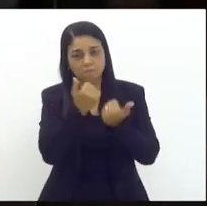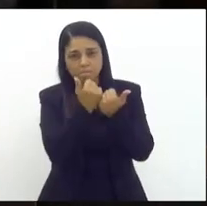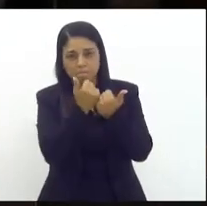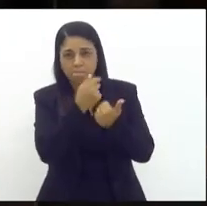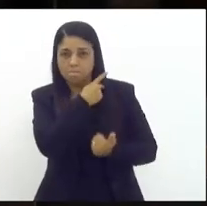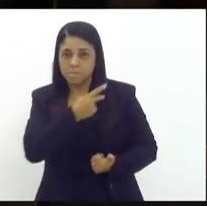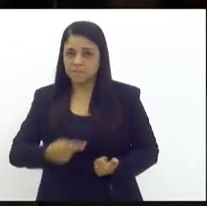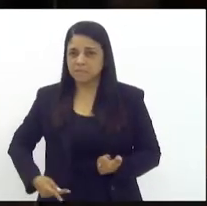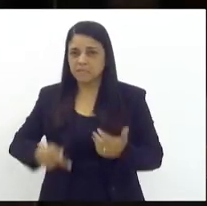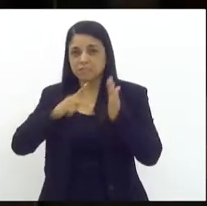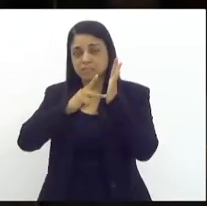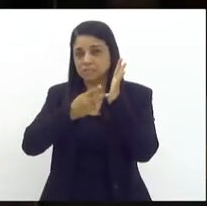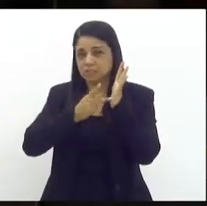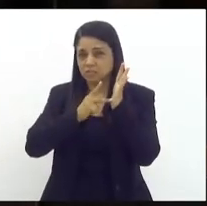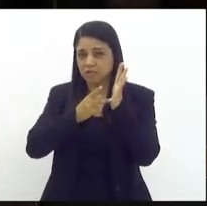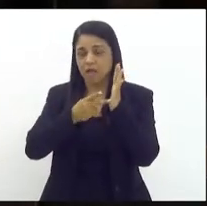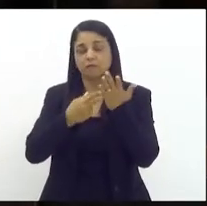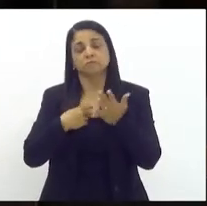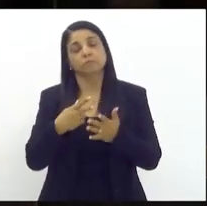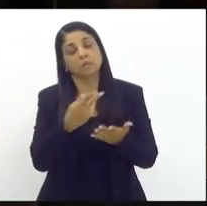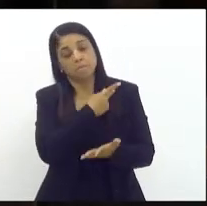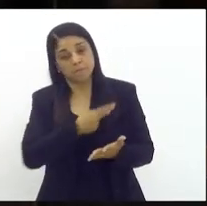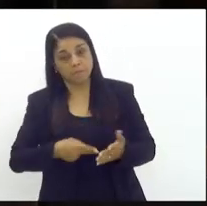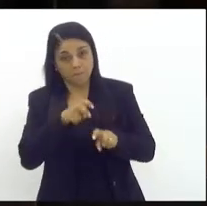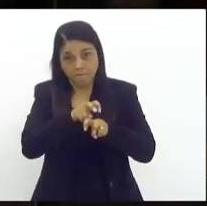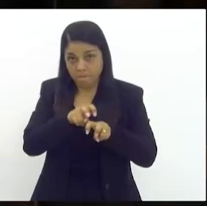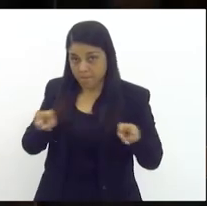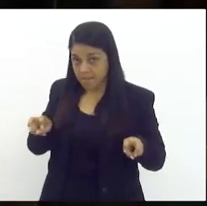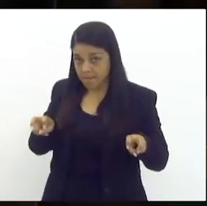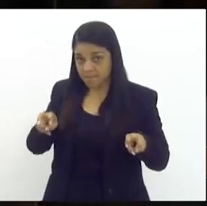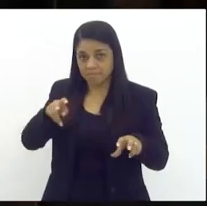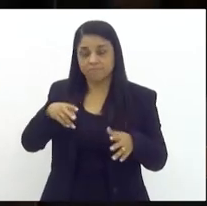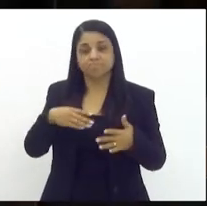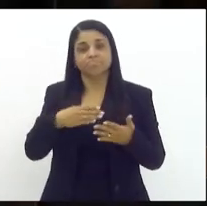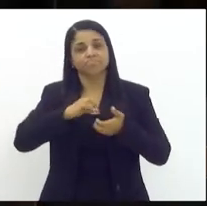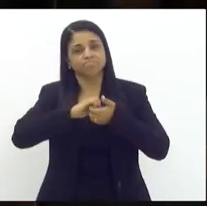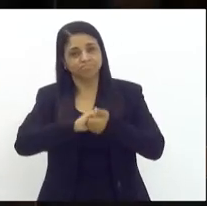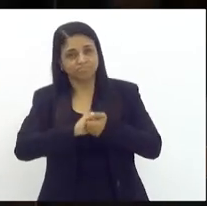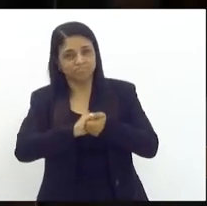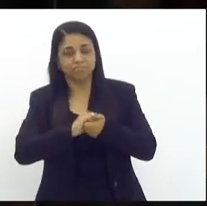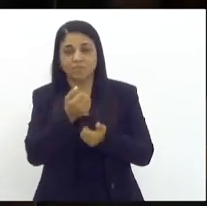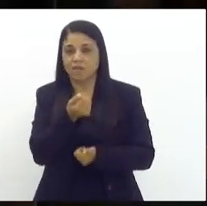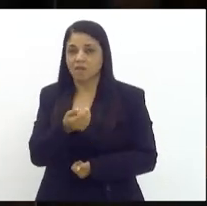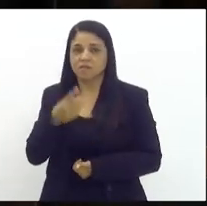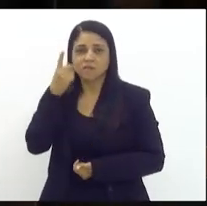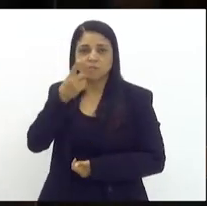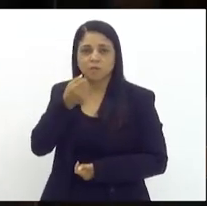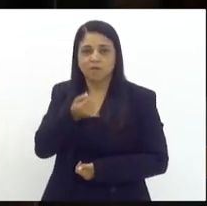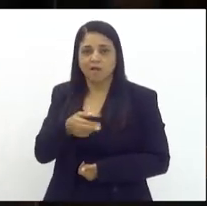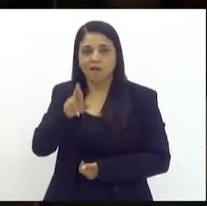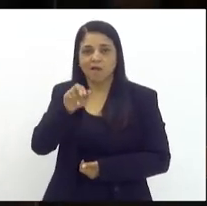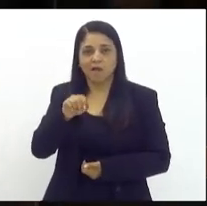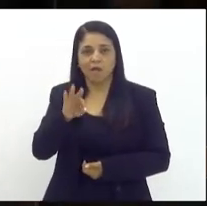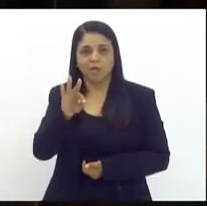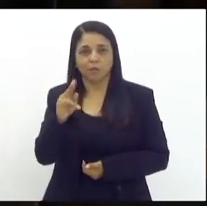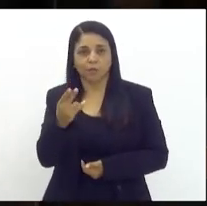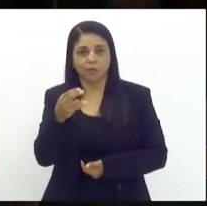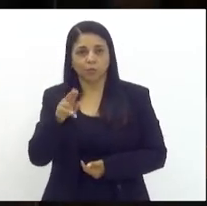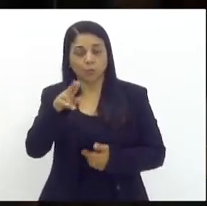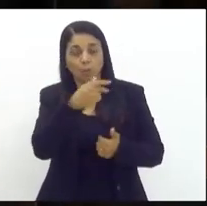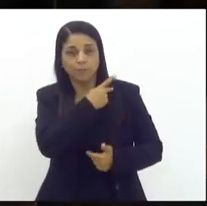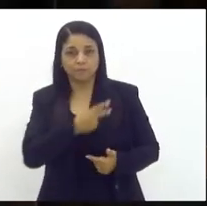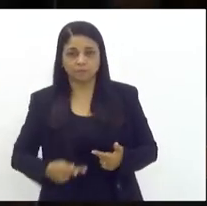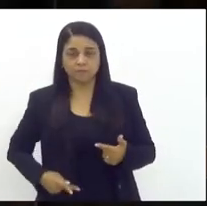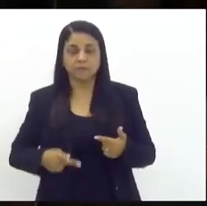sindicato presidente da mesa cumprimento Deputado Arthur Monteiro meu presidente da Comissão de